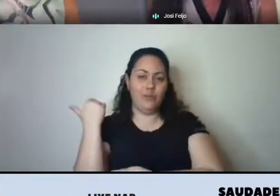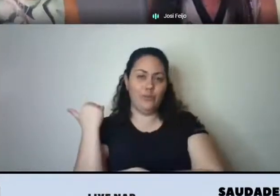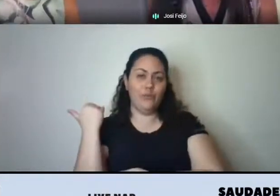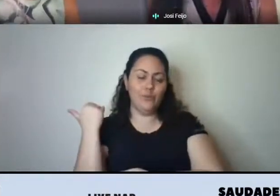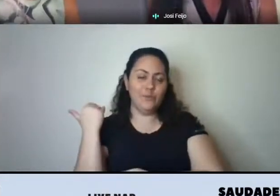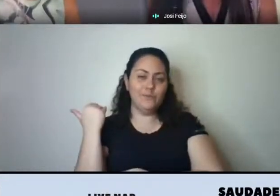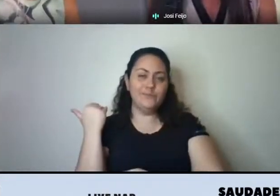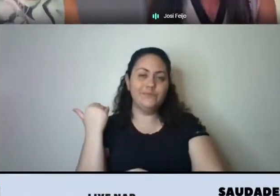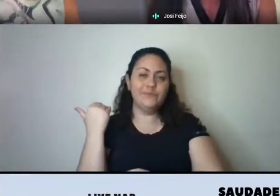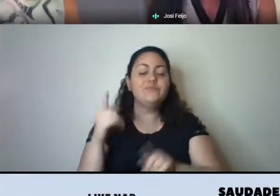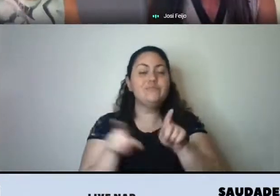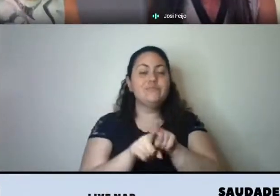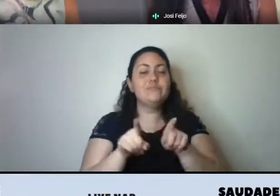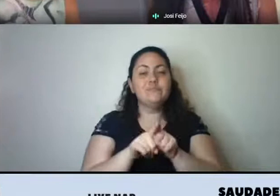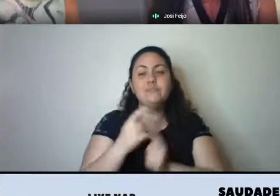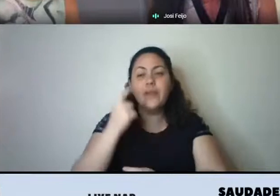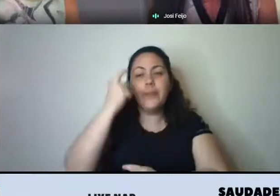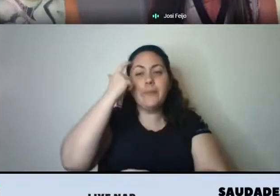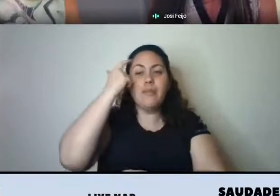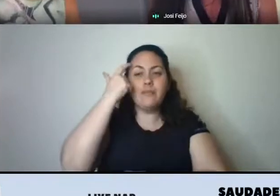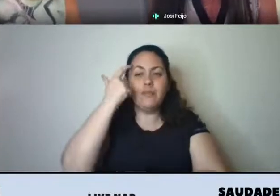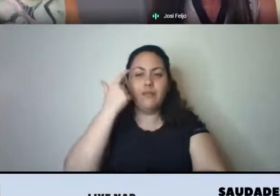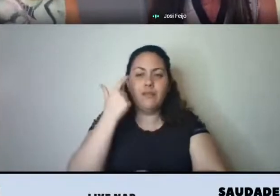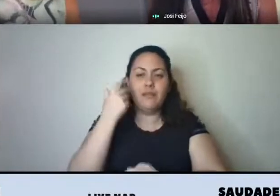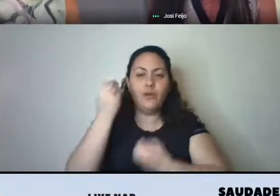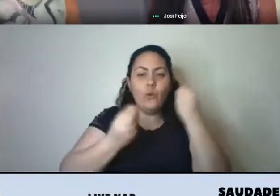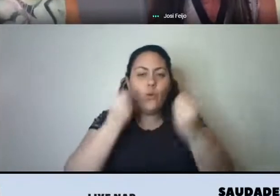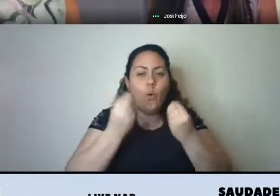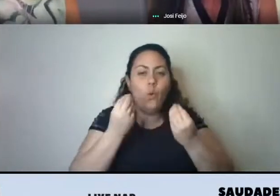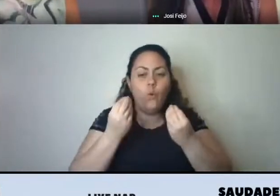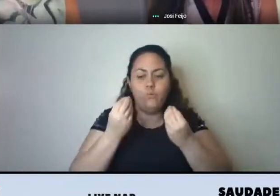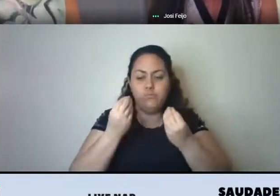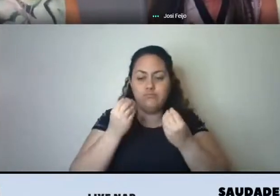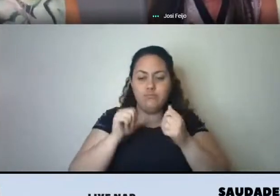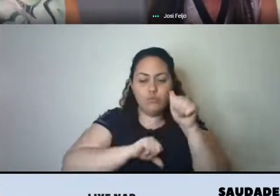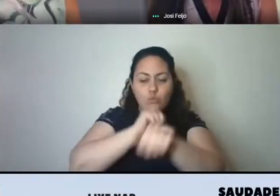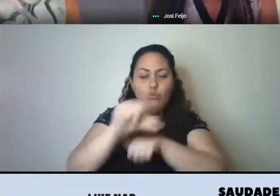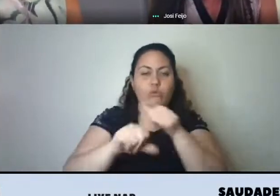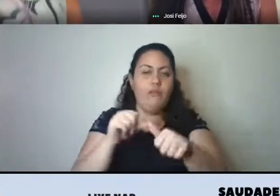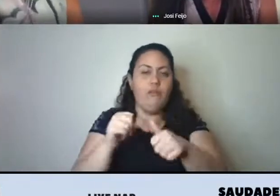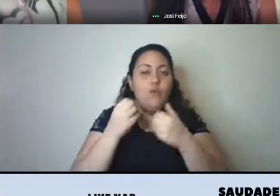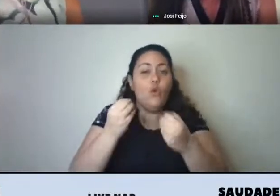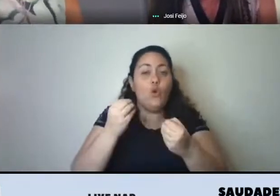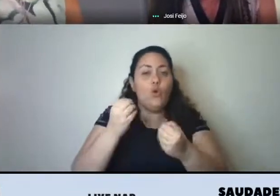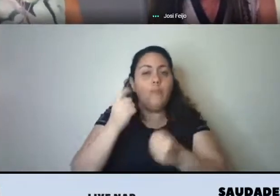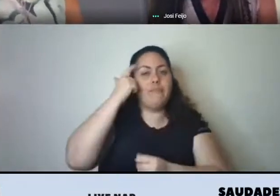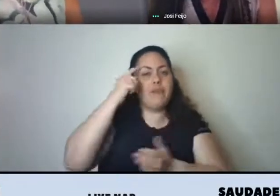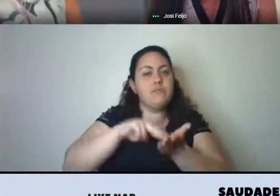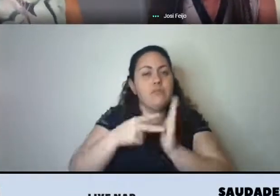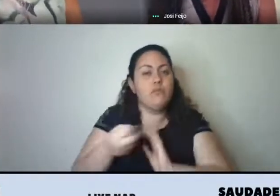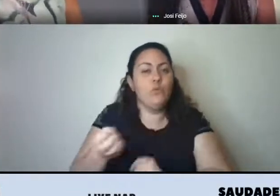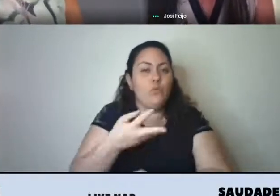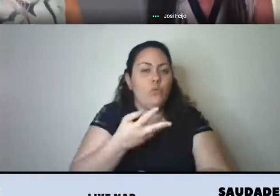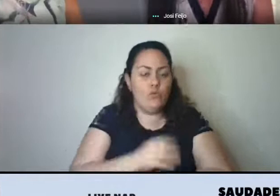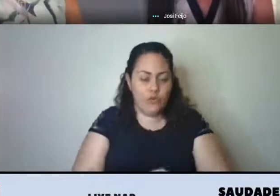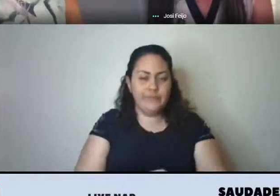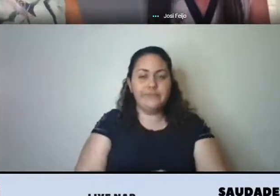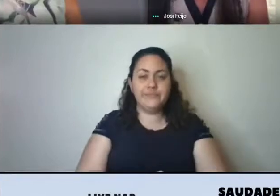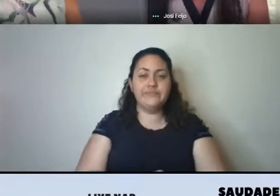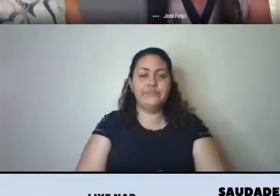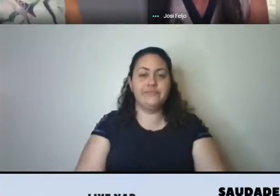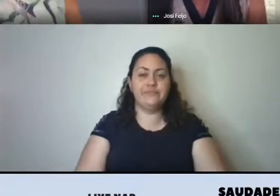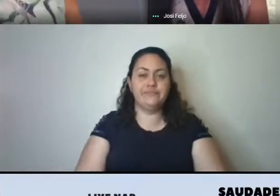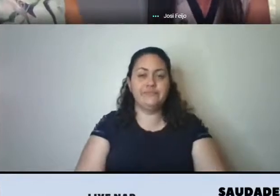e a ressignificação desses processos, né, a importância disso. Isso, né? Eu e a